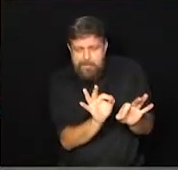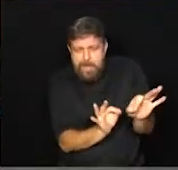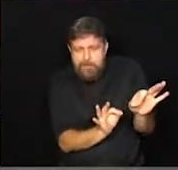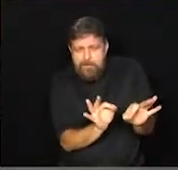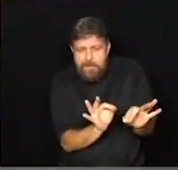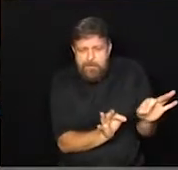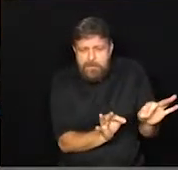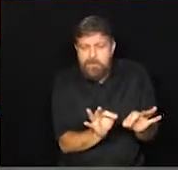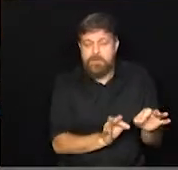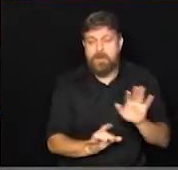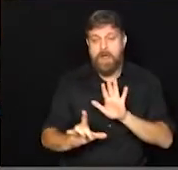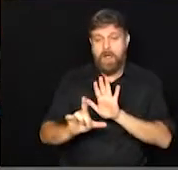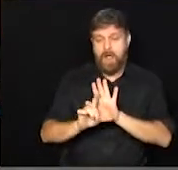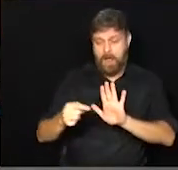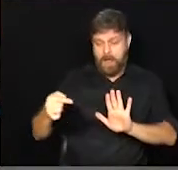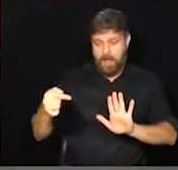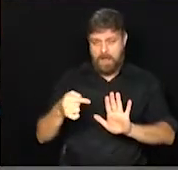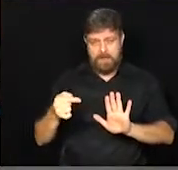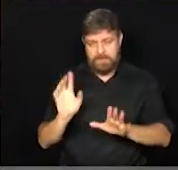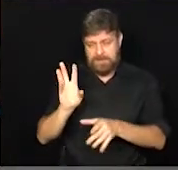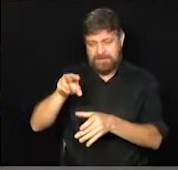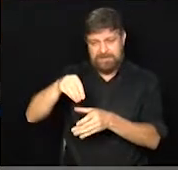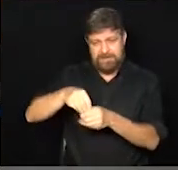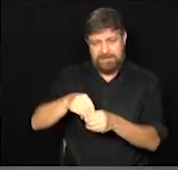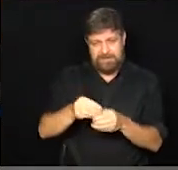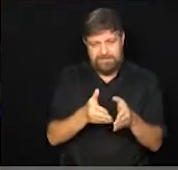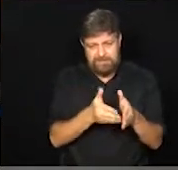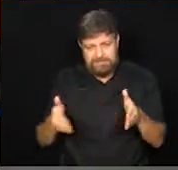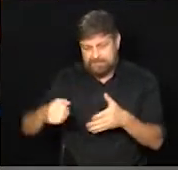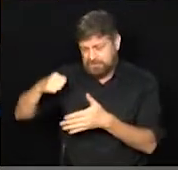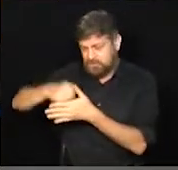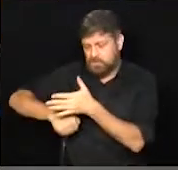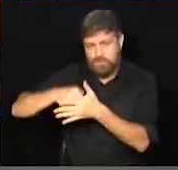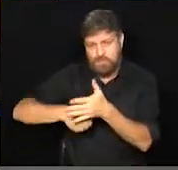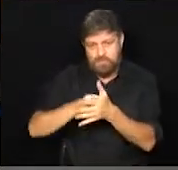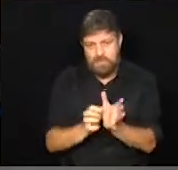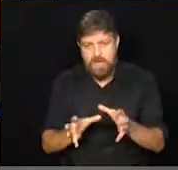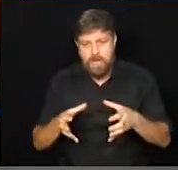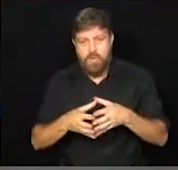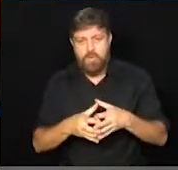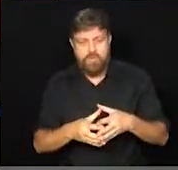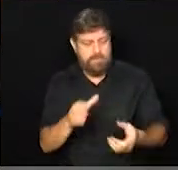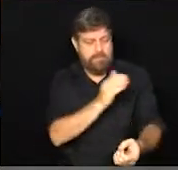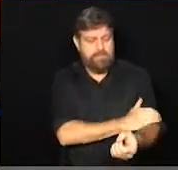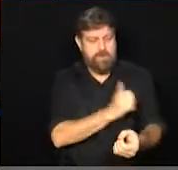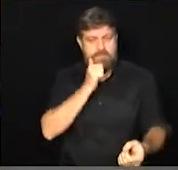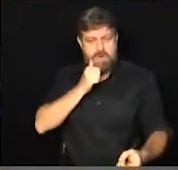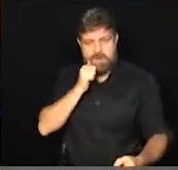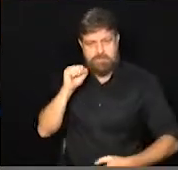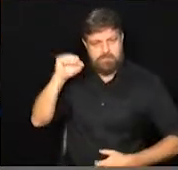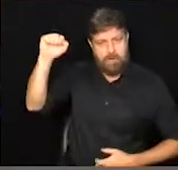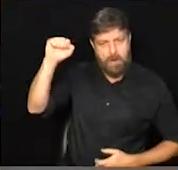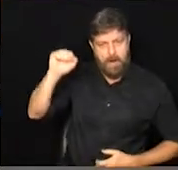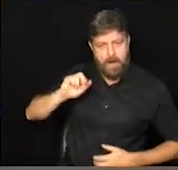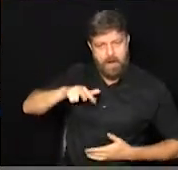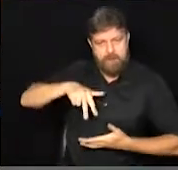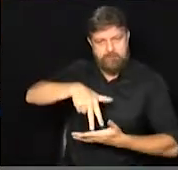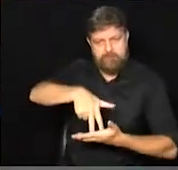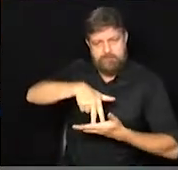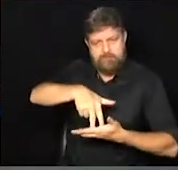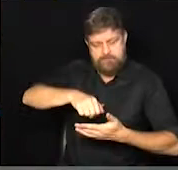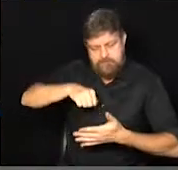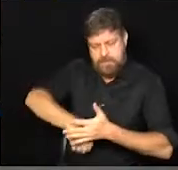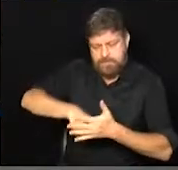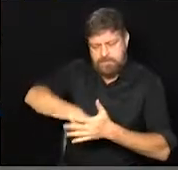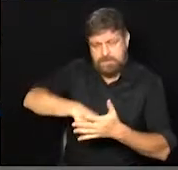da Penha está dentro de um processo de luta do movimento feminista que vem questionando há muito tempo, há